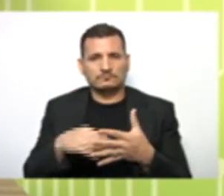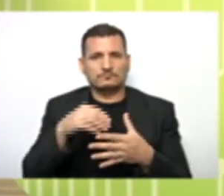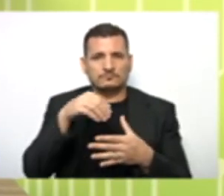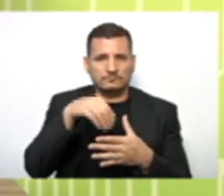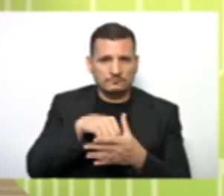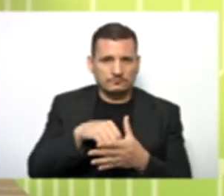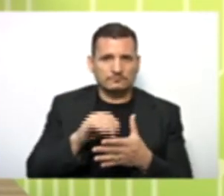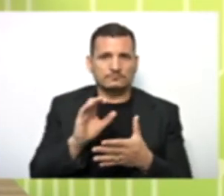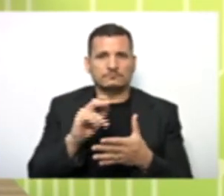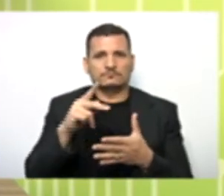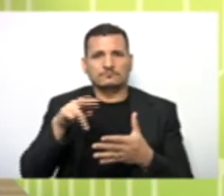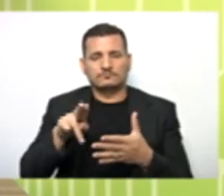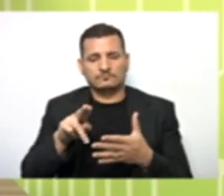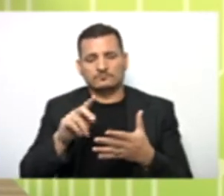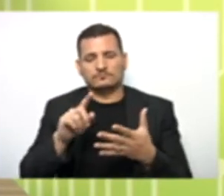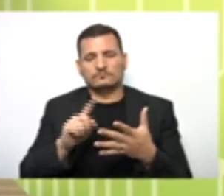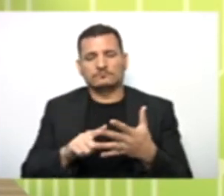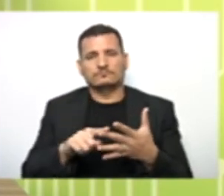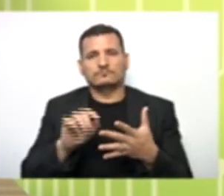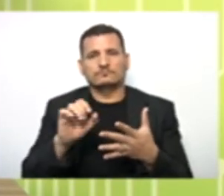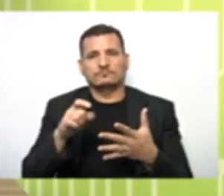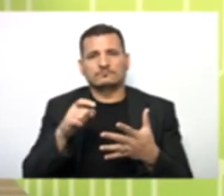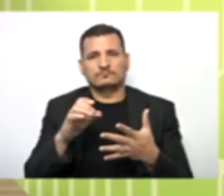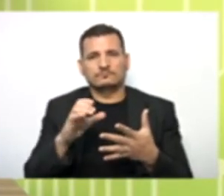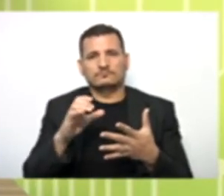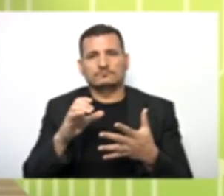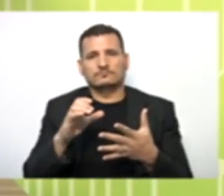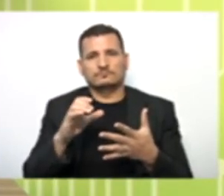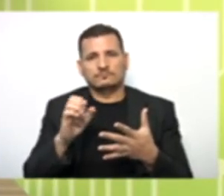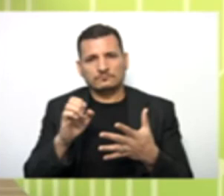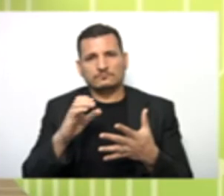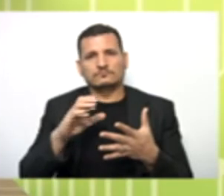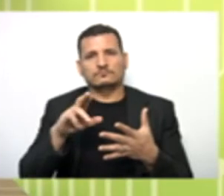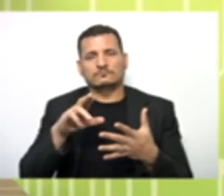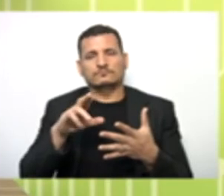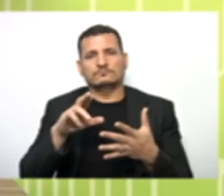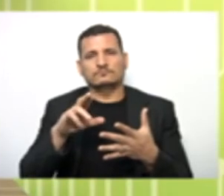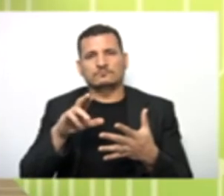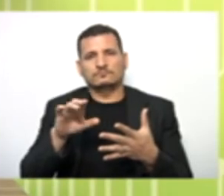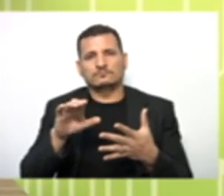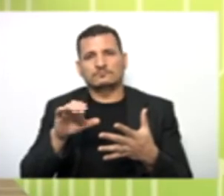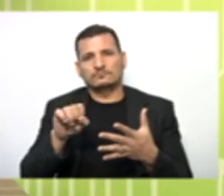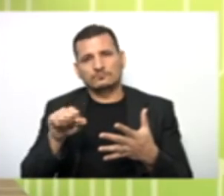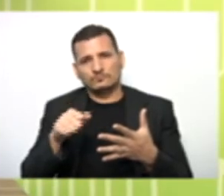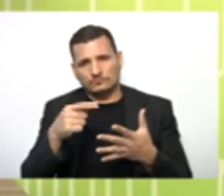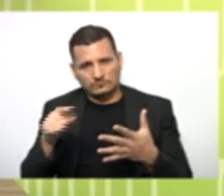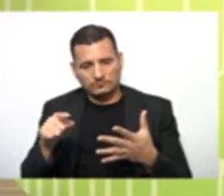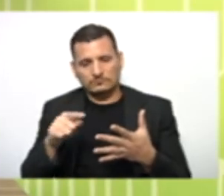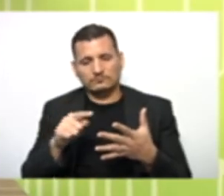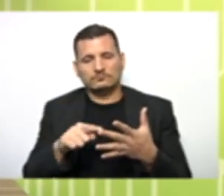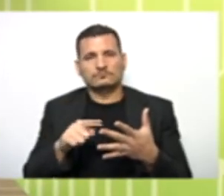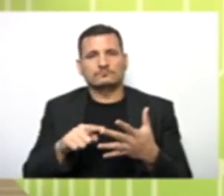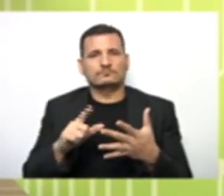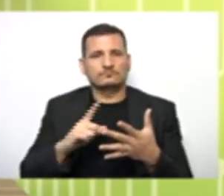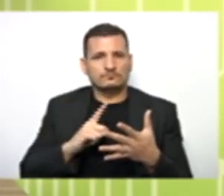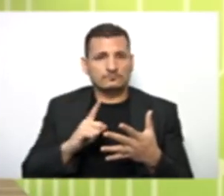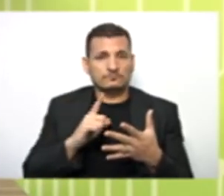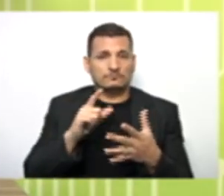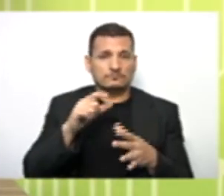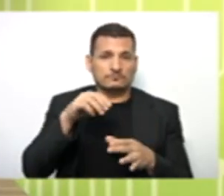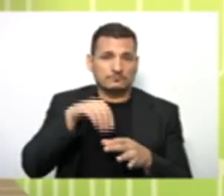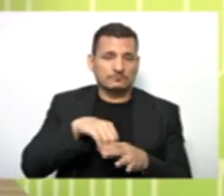O execução, ele está sendo executado pelo processador. O espera, ele